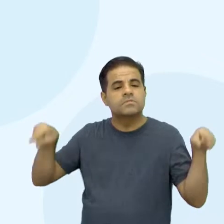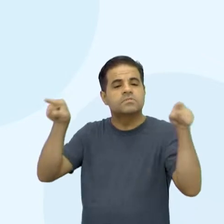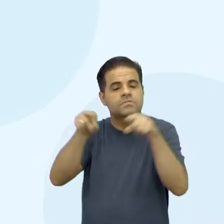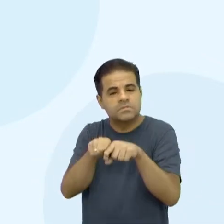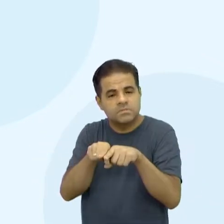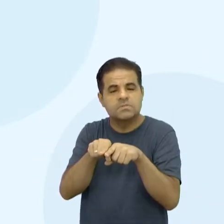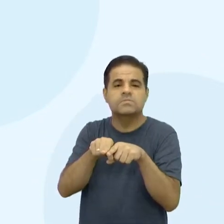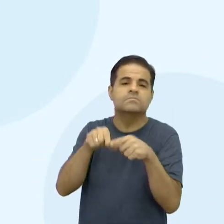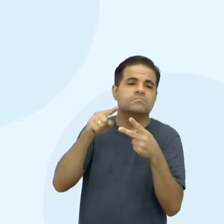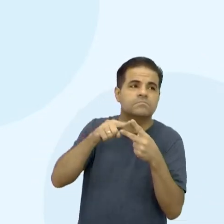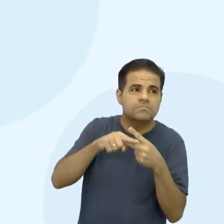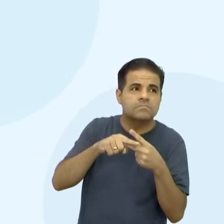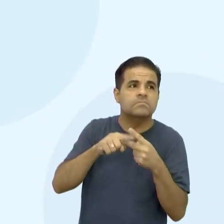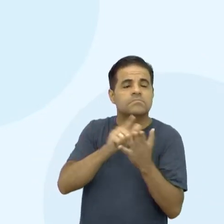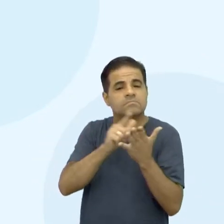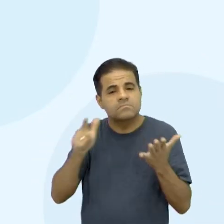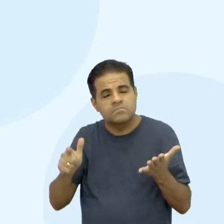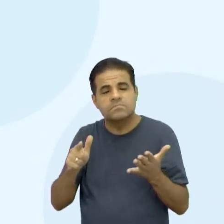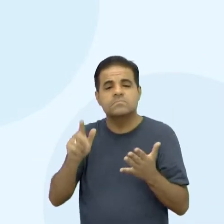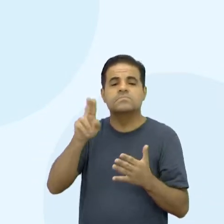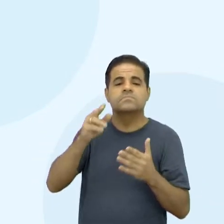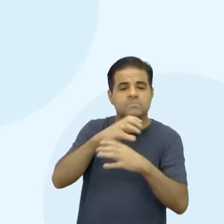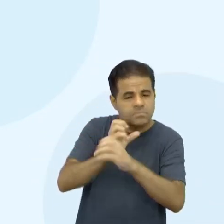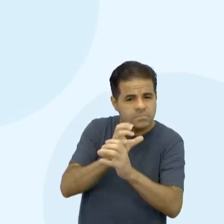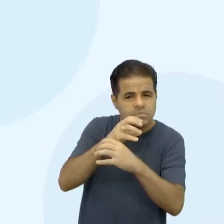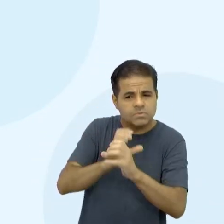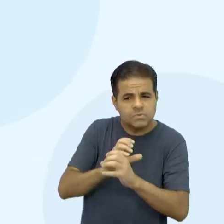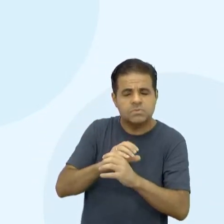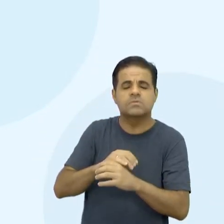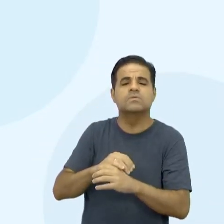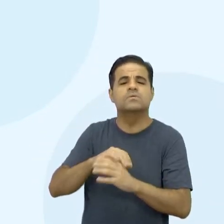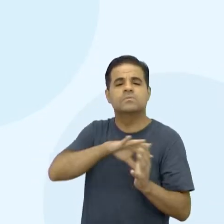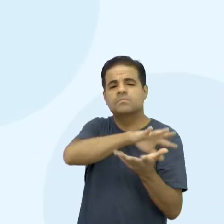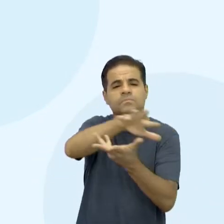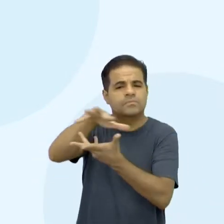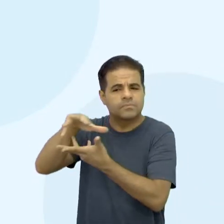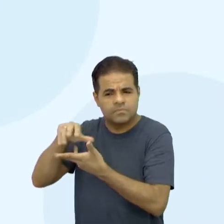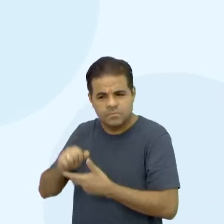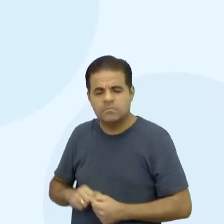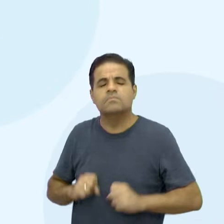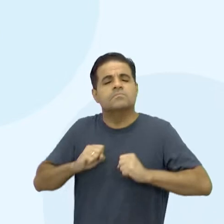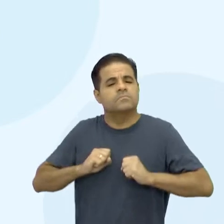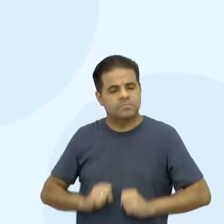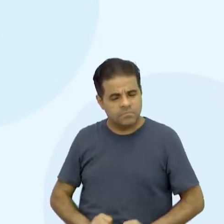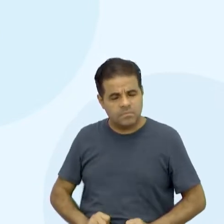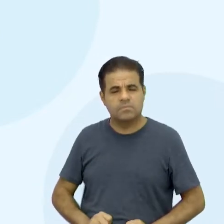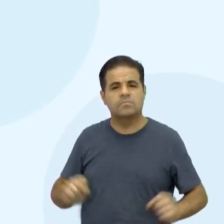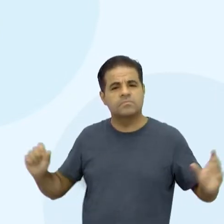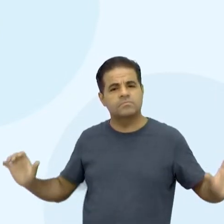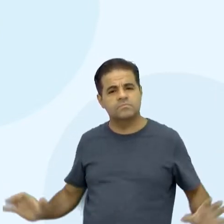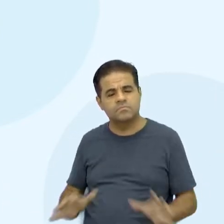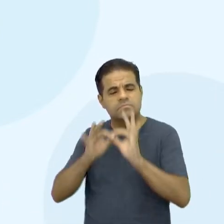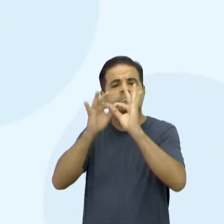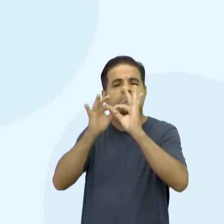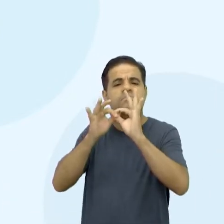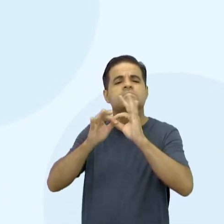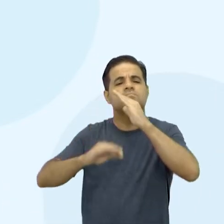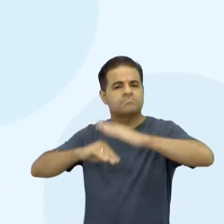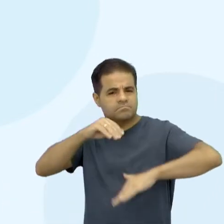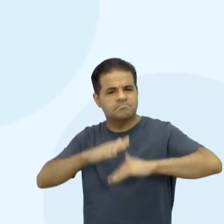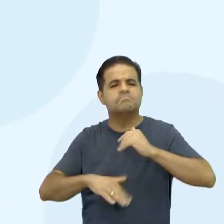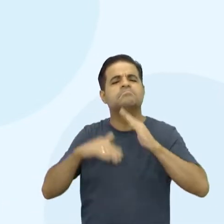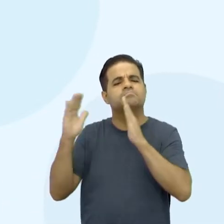jornalismo midiático, com o laboratório de imprensa internacional, né? Então a gente pode elencar, ver a questão da